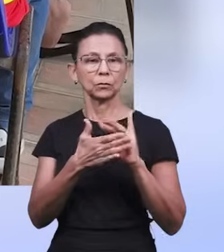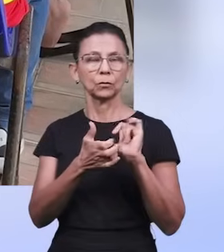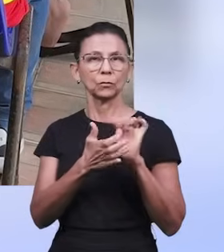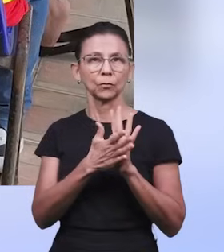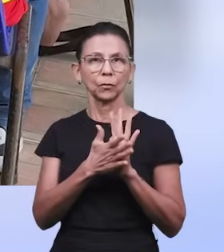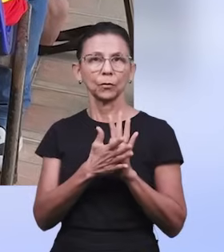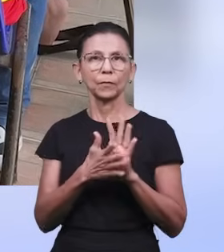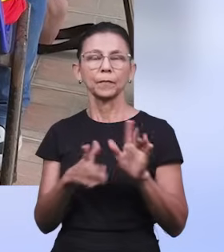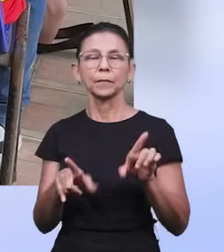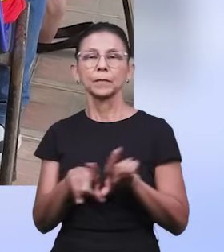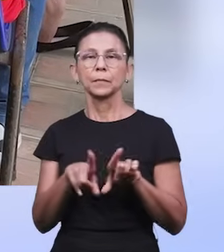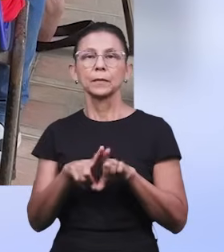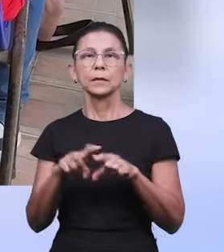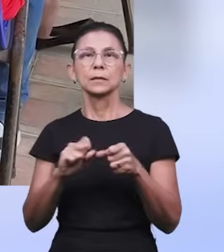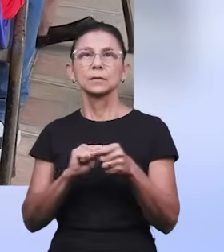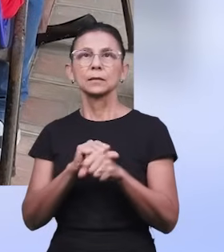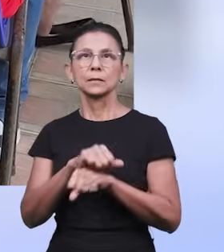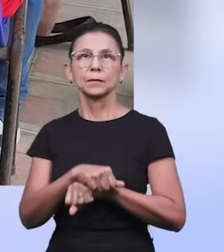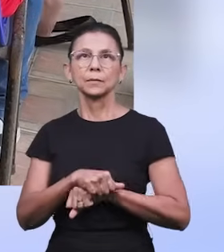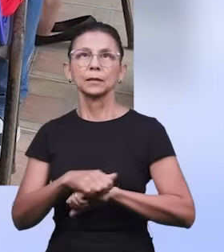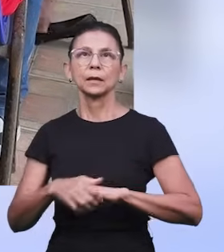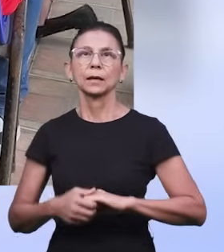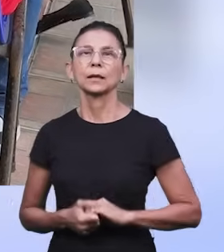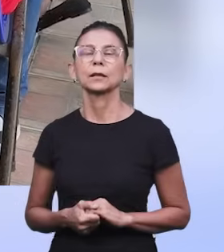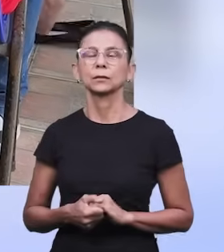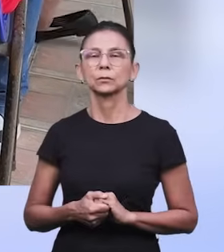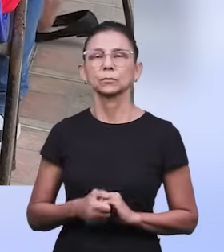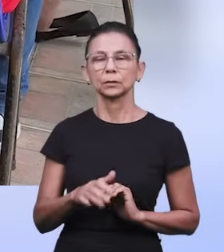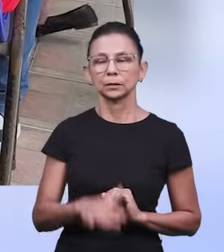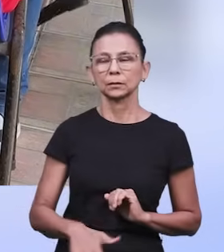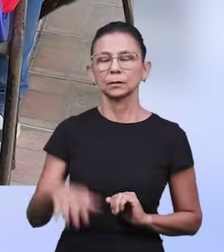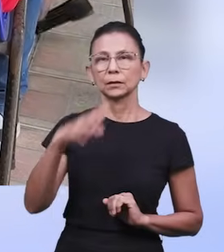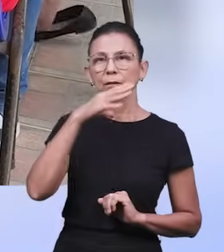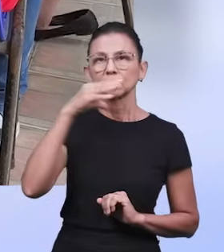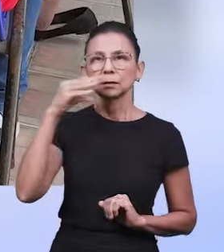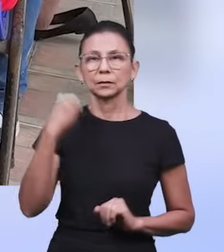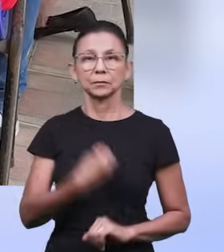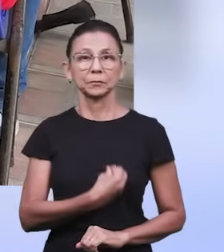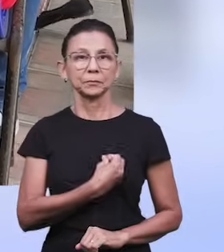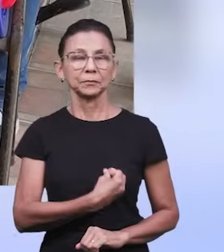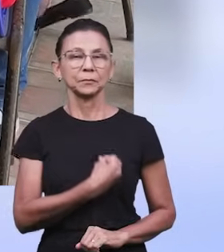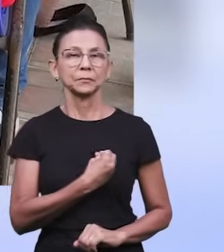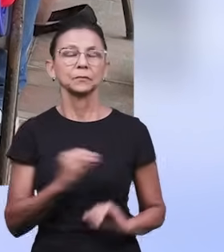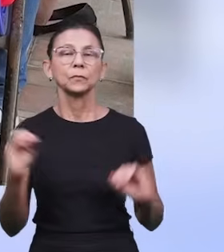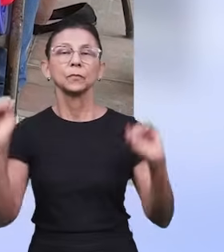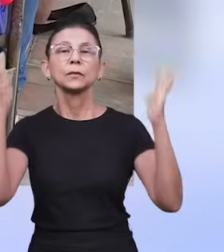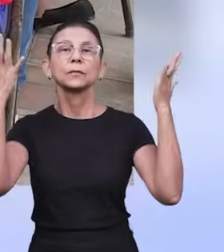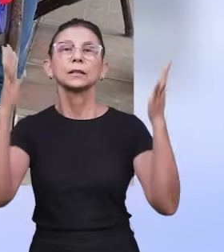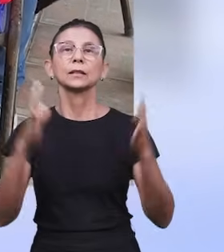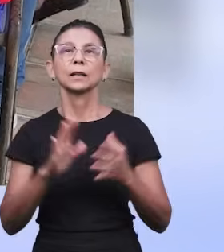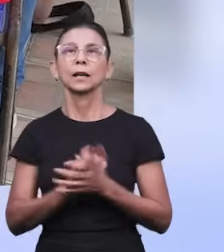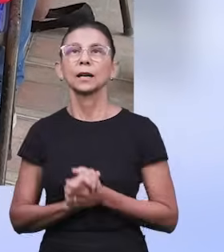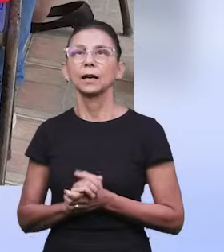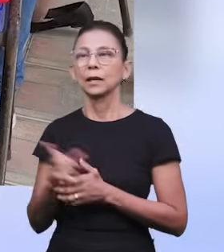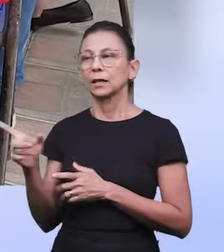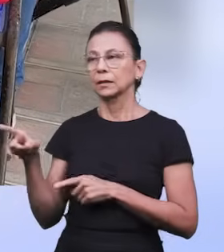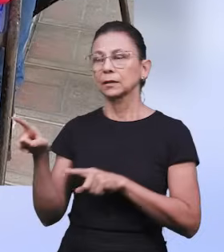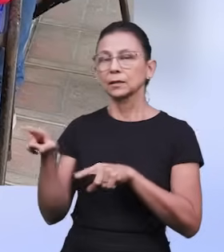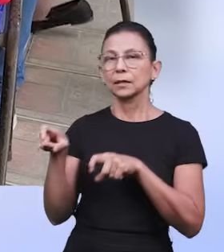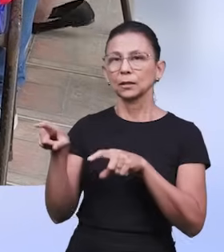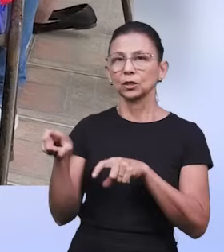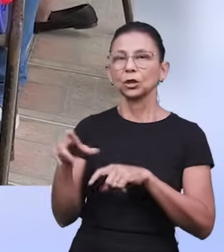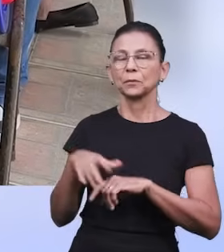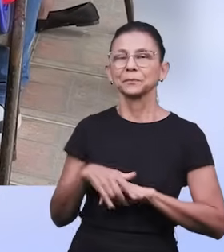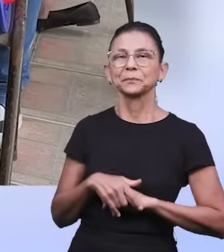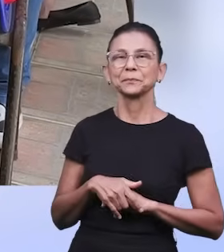seminário Crescendo no Manaim, direcionado às famílias com crianças, intermediários e adolescentes. O evento aconteceu neste sítio, na cidade de